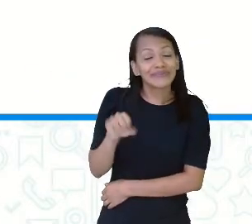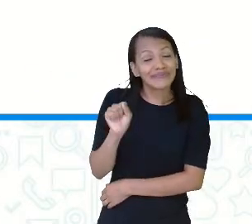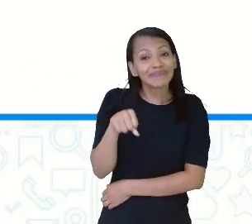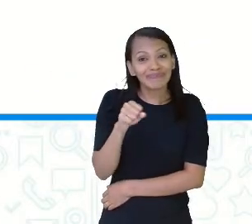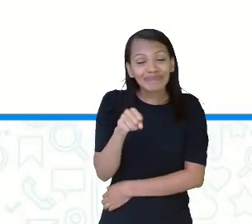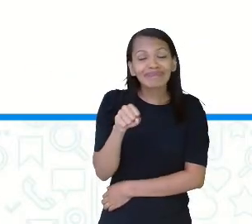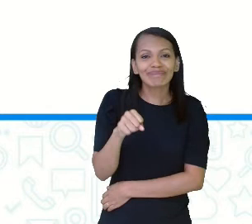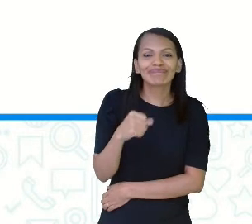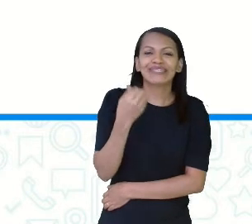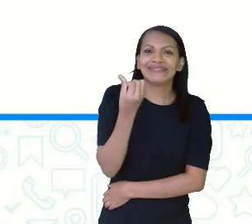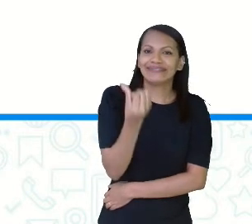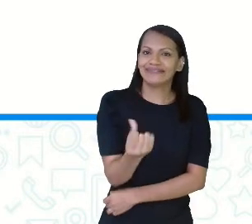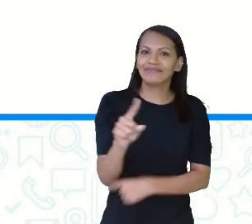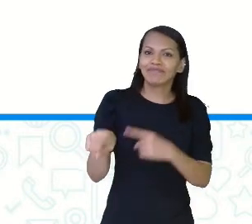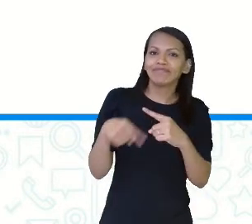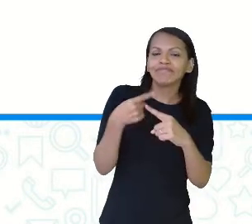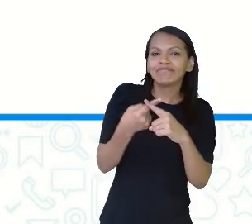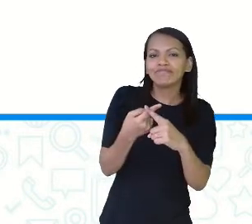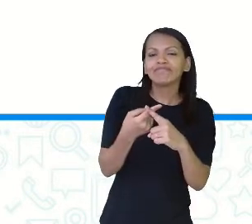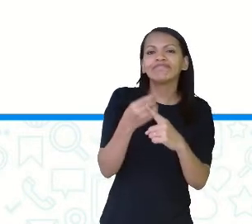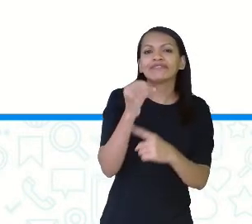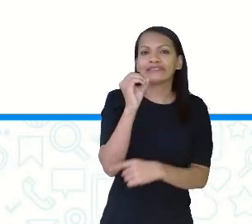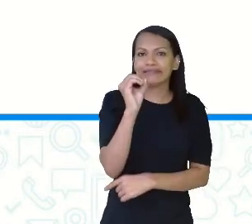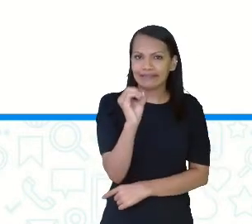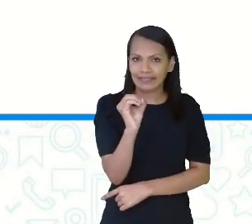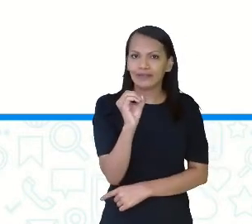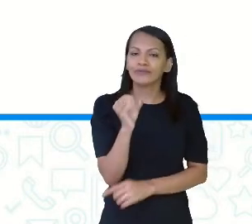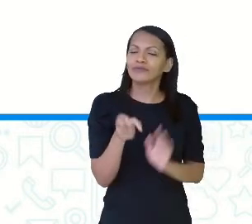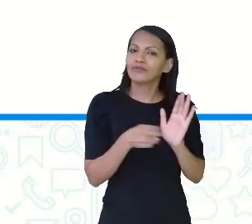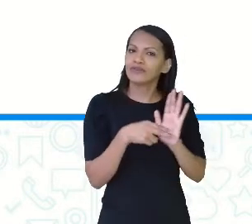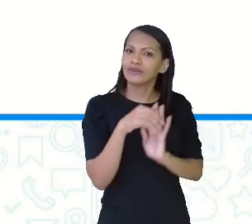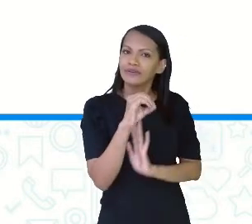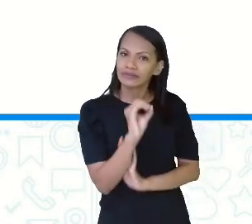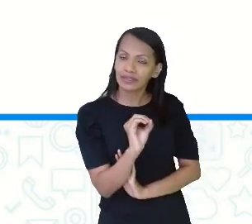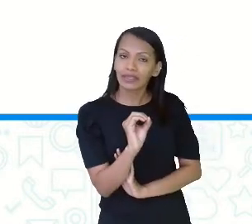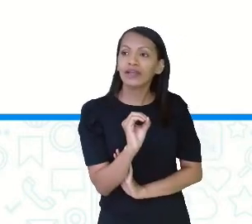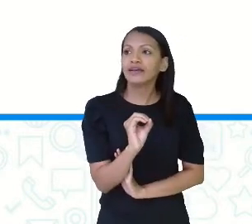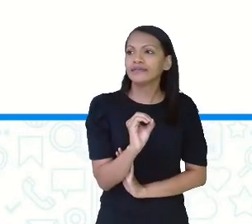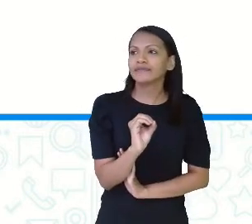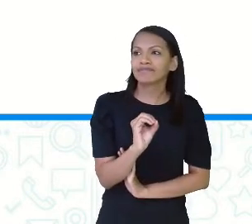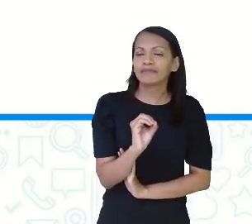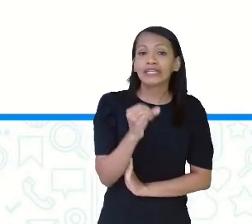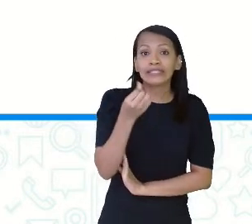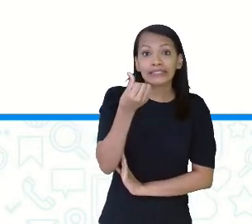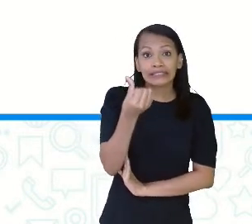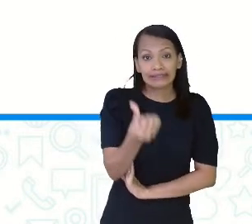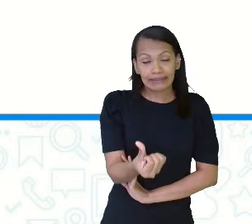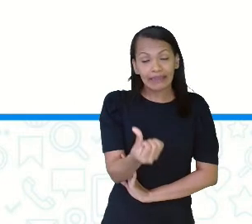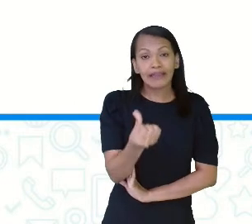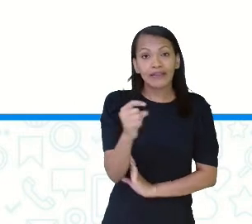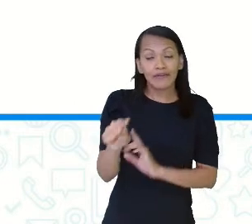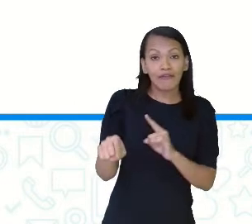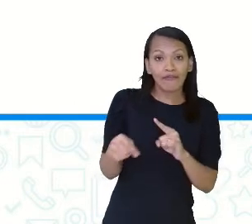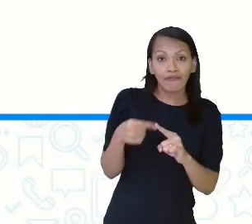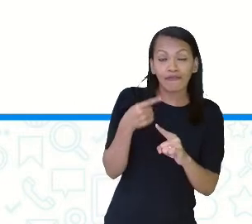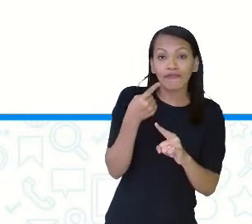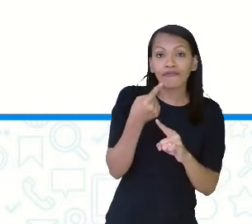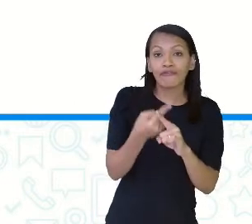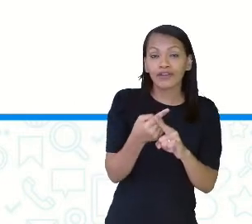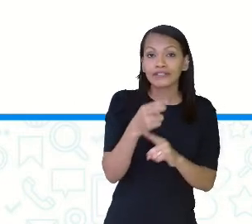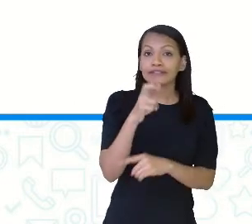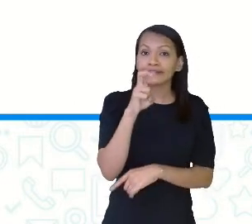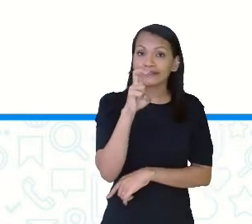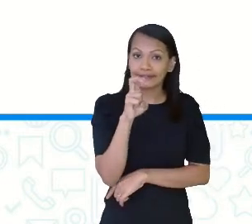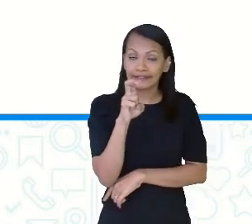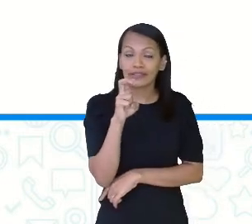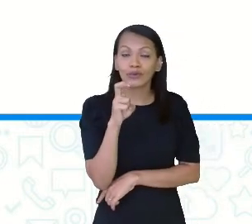6 vezes 0, 0. 6 vezes 5, 30. E o 30 não vem aqui não, é, professora? Não, ele não foi para a casa da